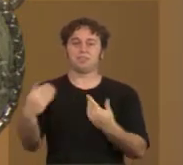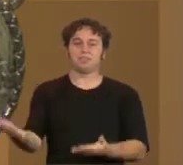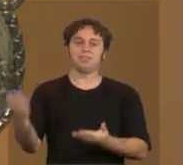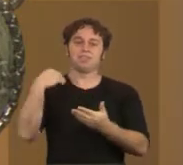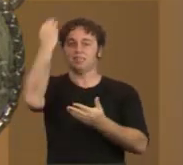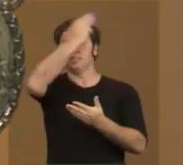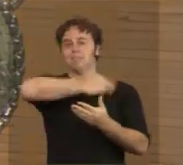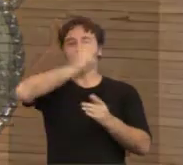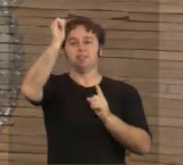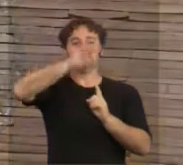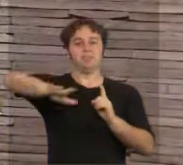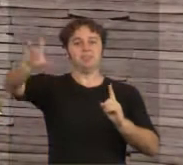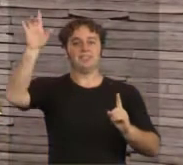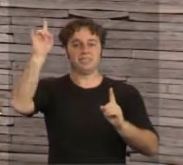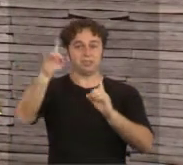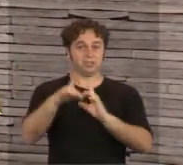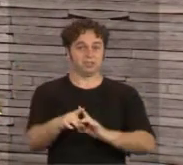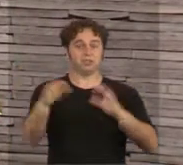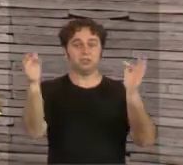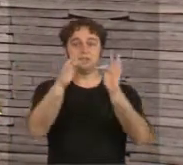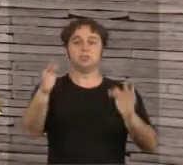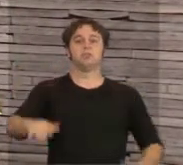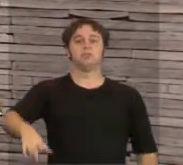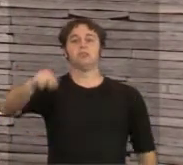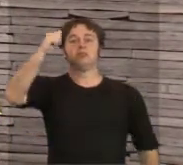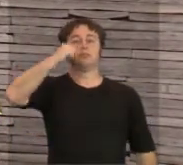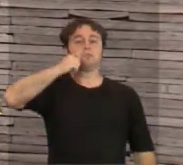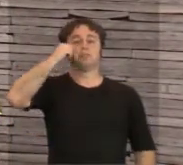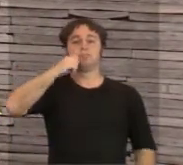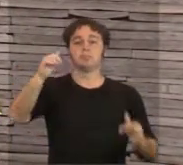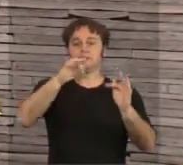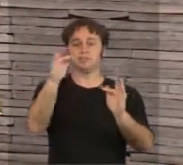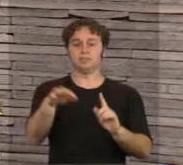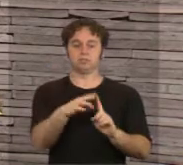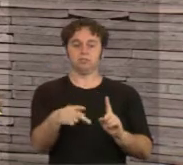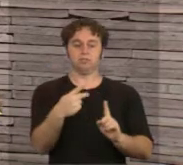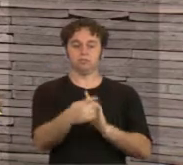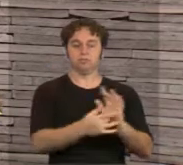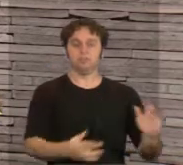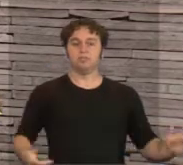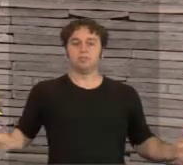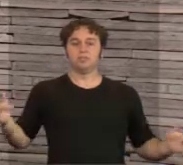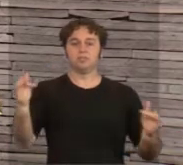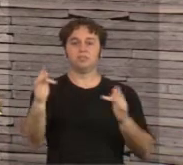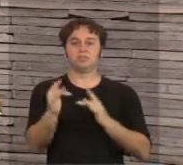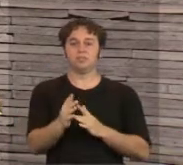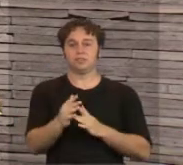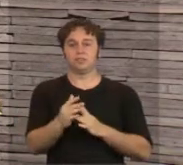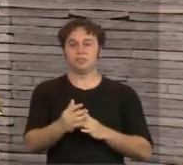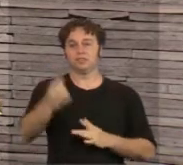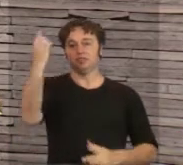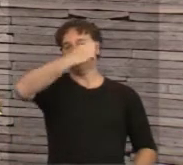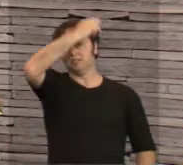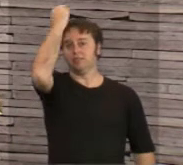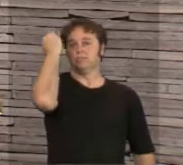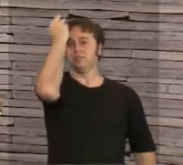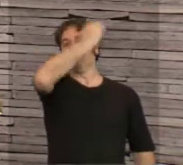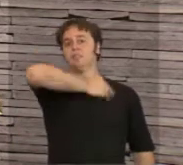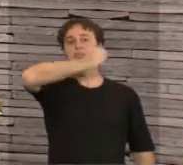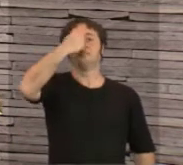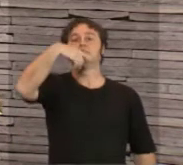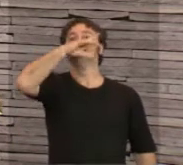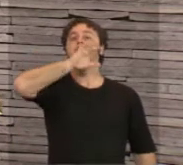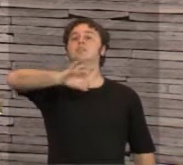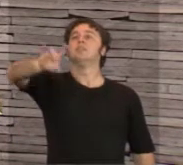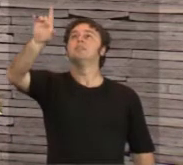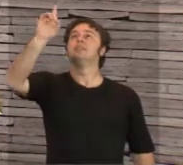do mal. Amém. Ave Maria, cheia de graça, o Senhor é convosco. Bendita sois vós entre as mulheres, e bendito é o fruto do vosso